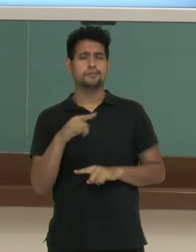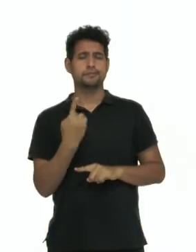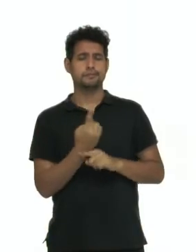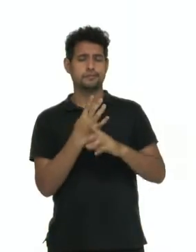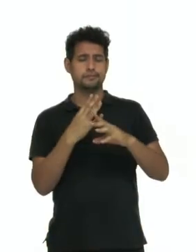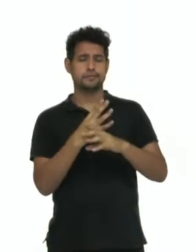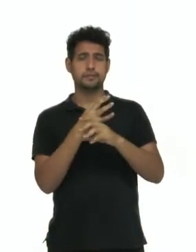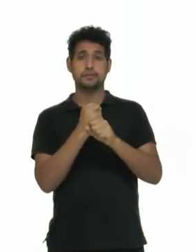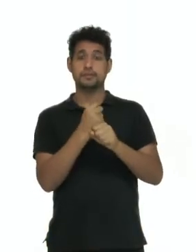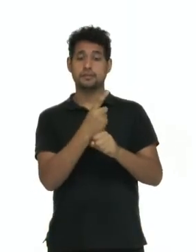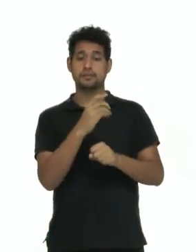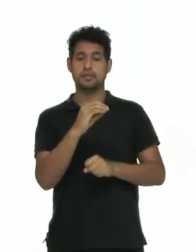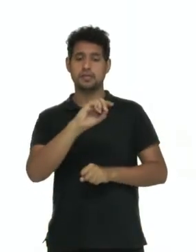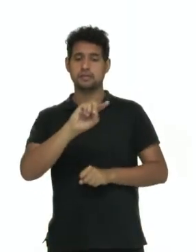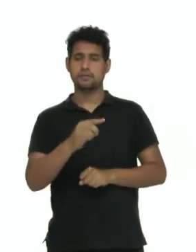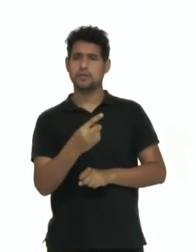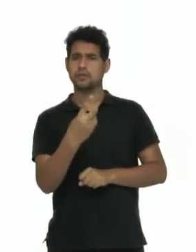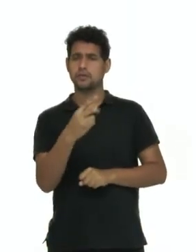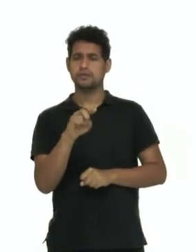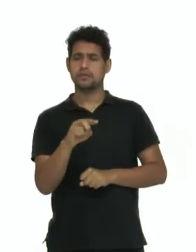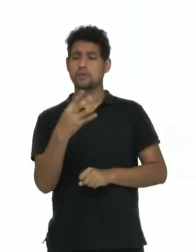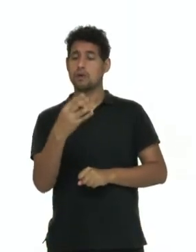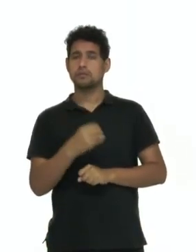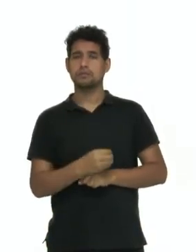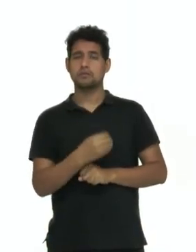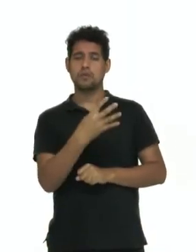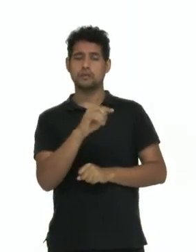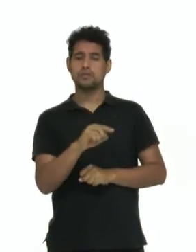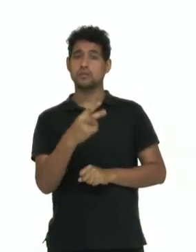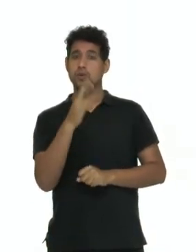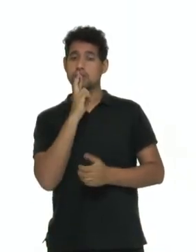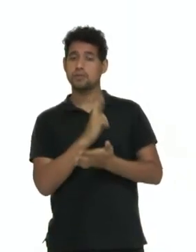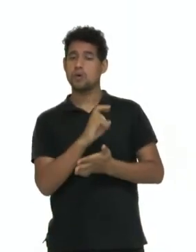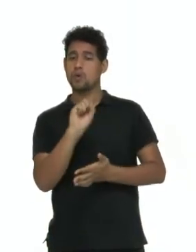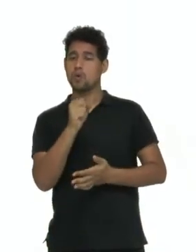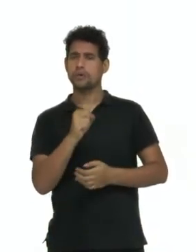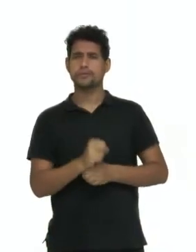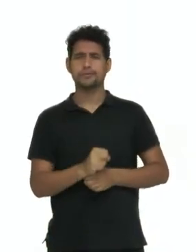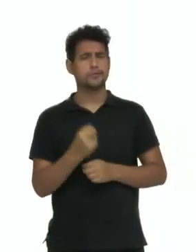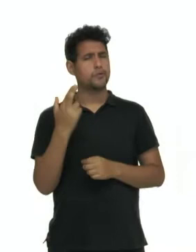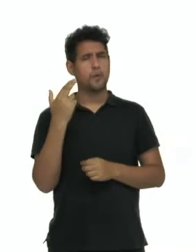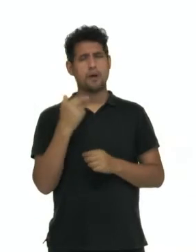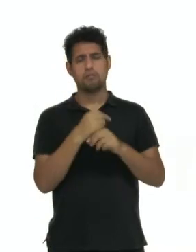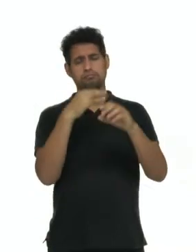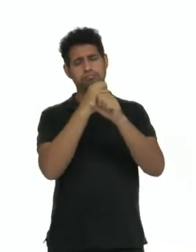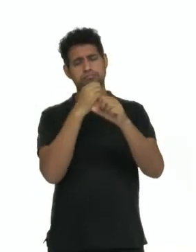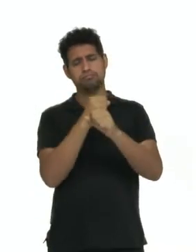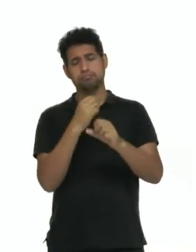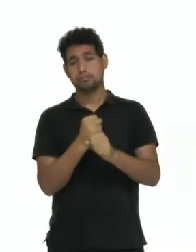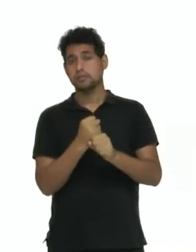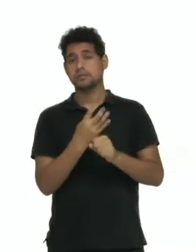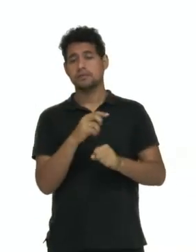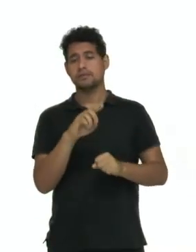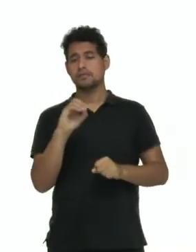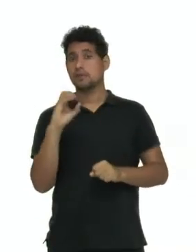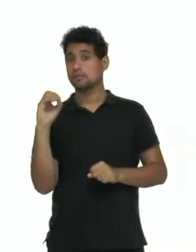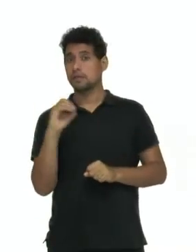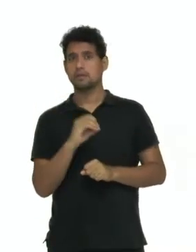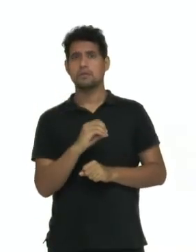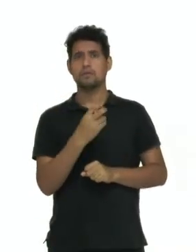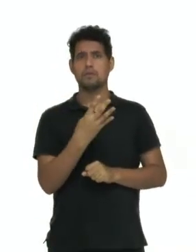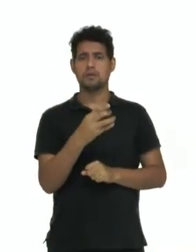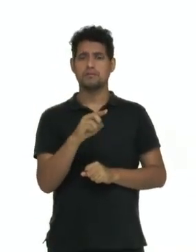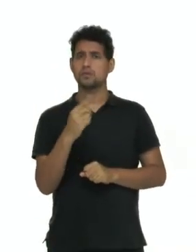multiplicação. 10,2 vezes 4, 4 vezes 2, 8, multiplica normalzinho lá, ó. 4 vezes 0, 0, 4